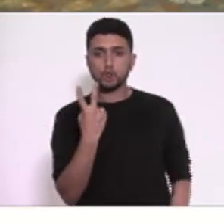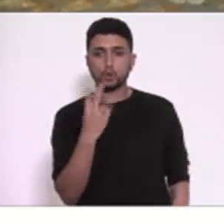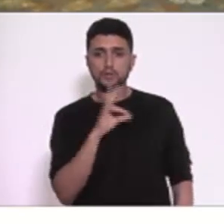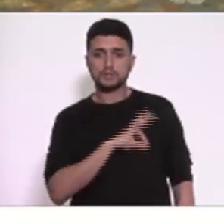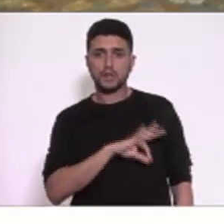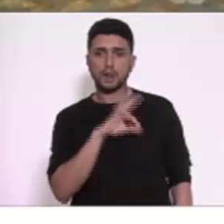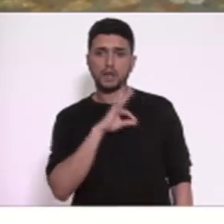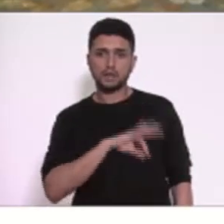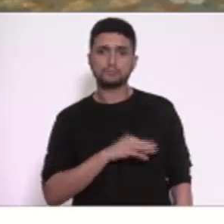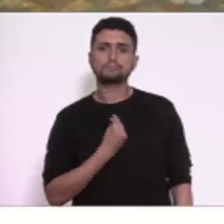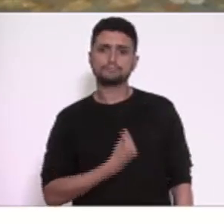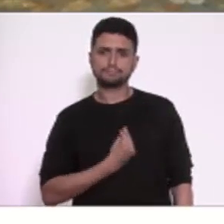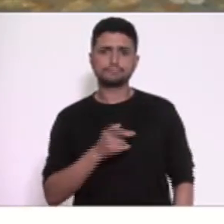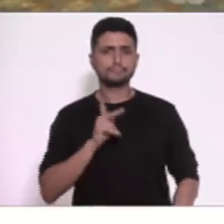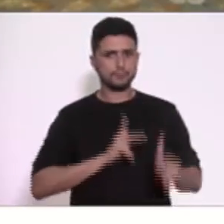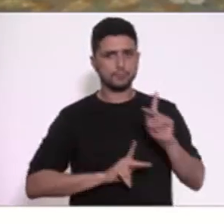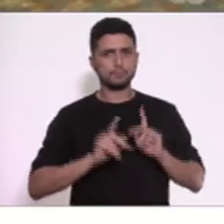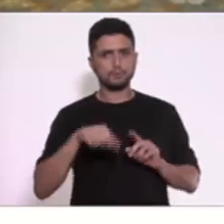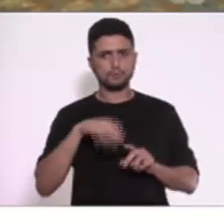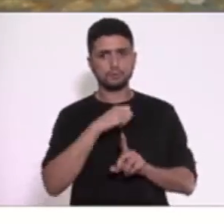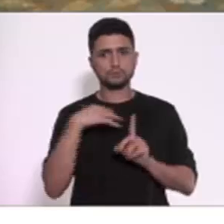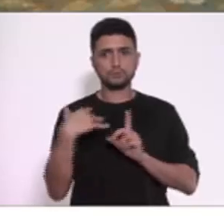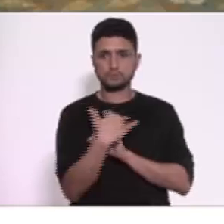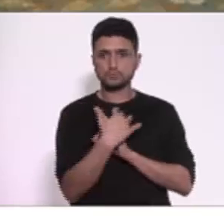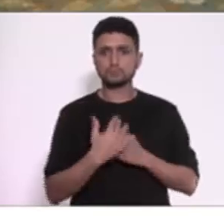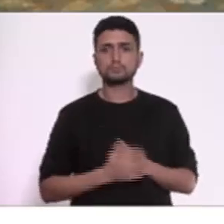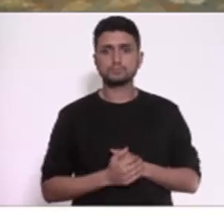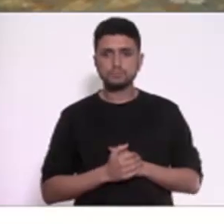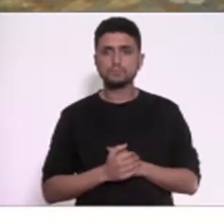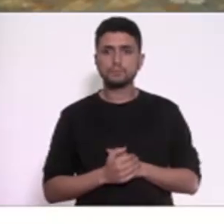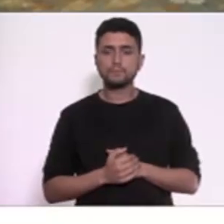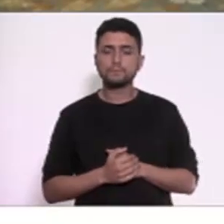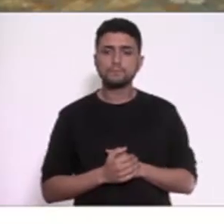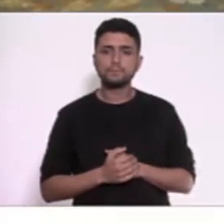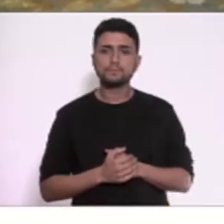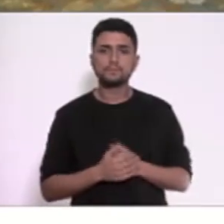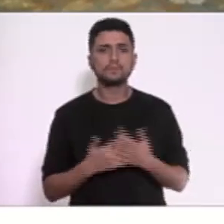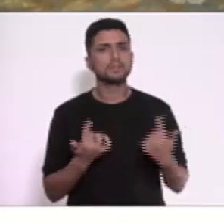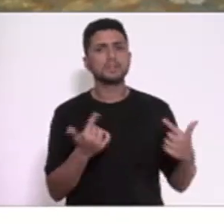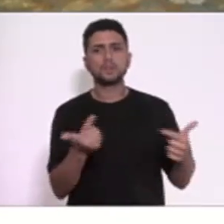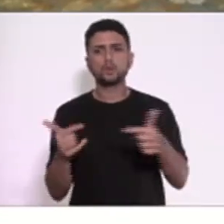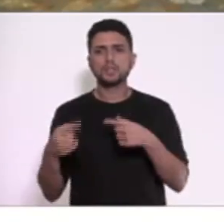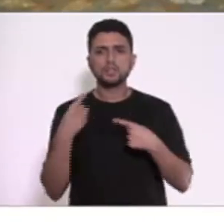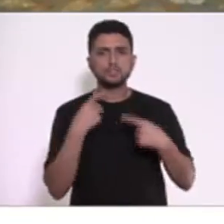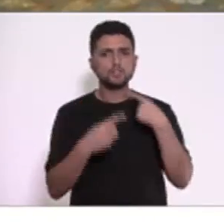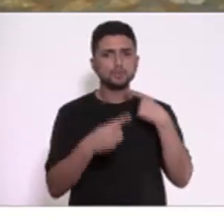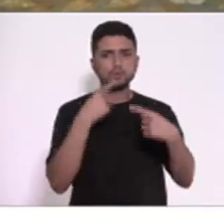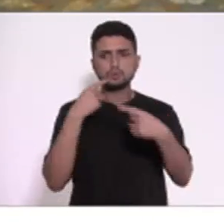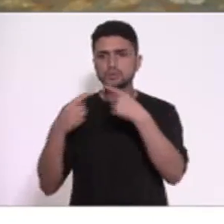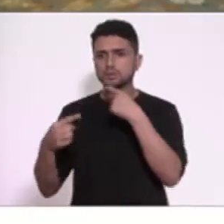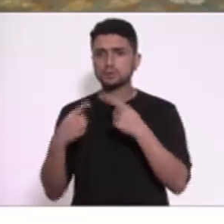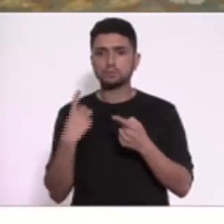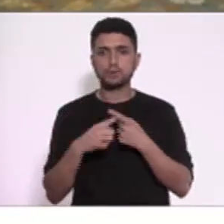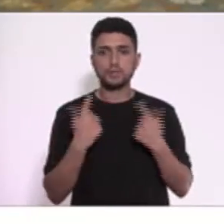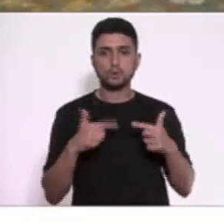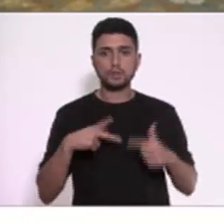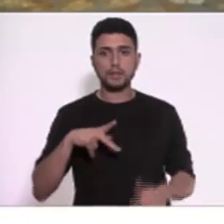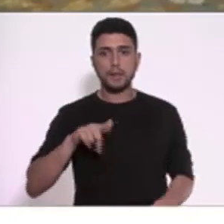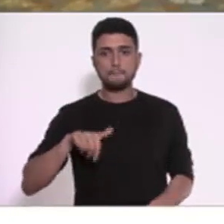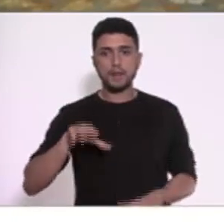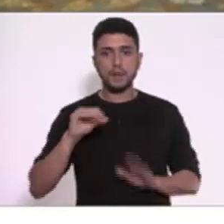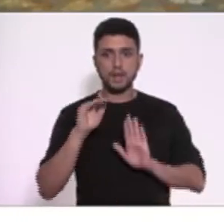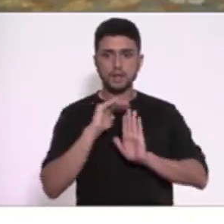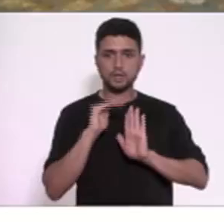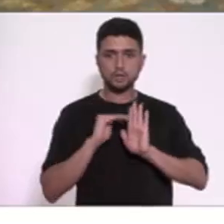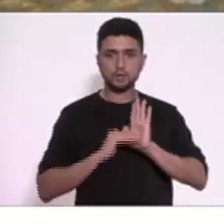mínimos. Não há nessa casa uma discussão qualificada sobre o impacto de não se ter um plano estratégico